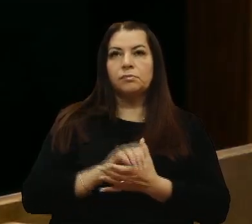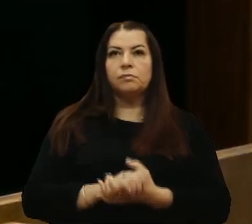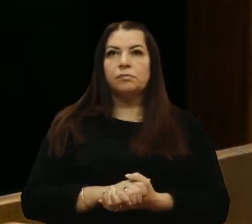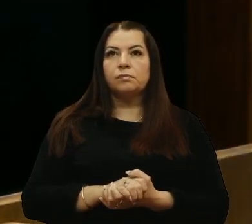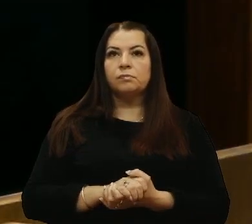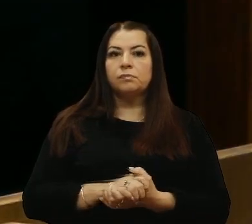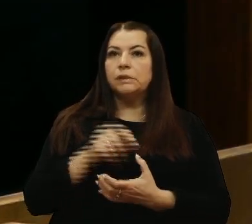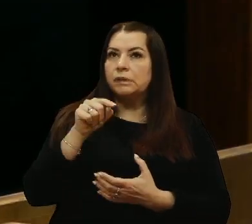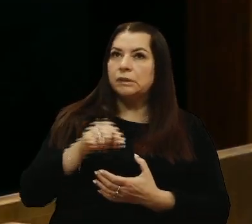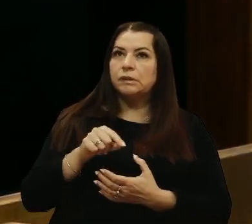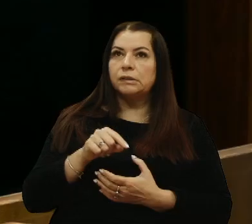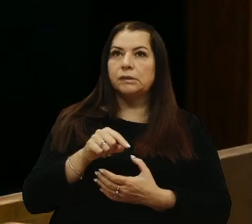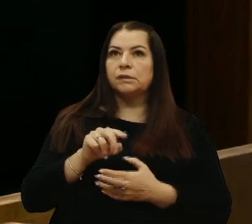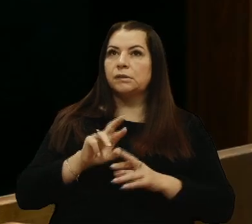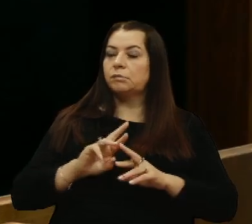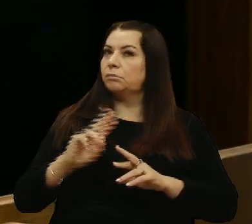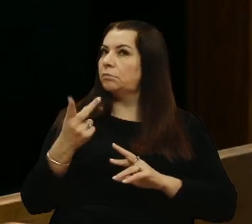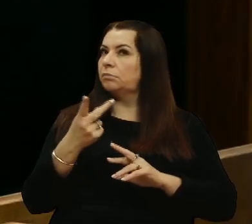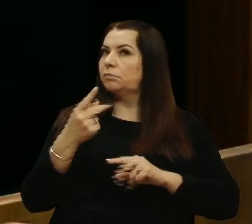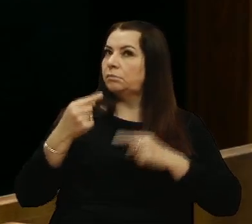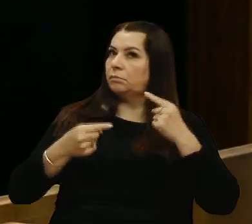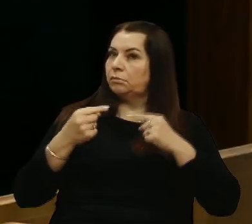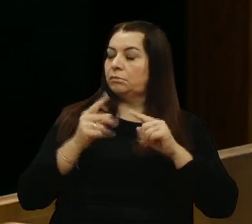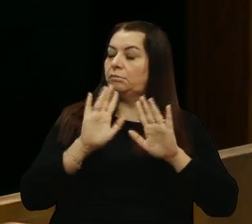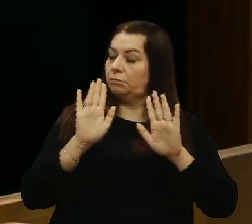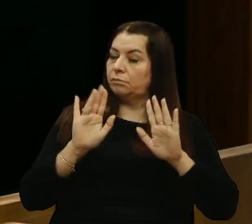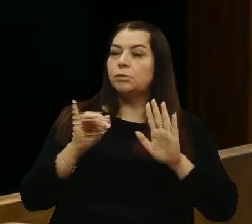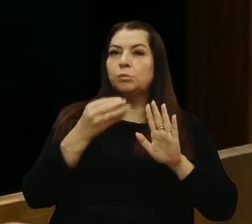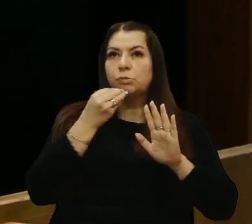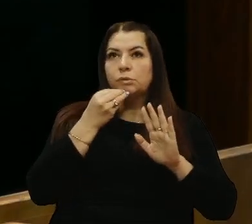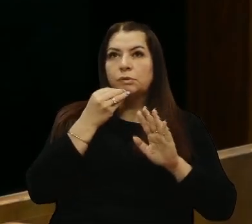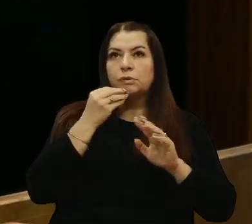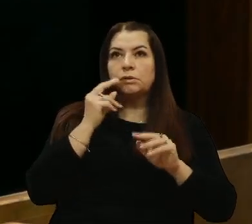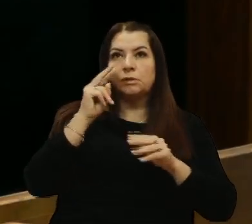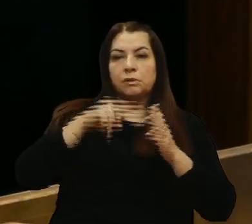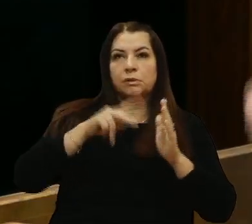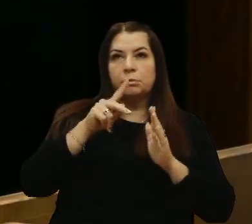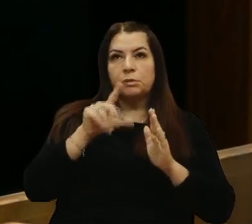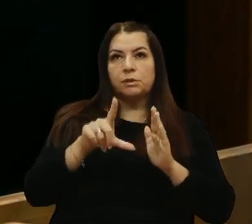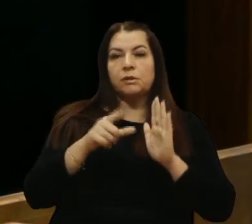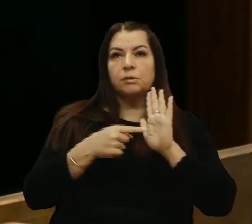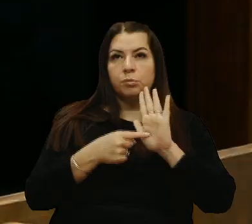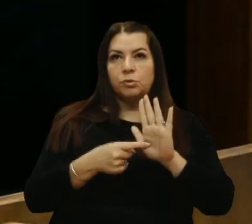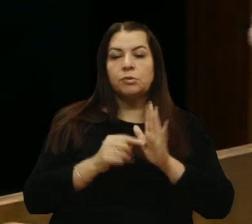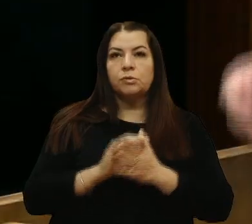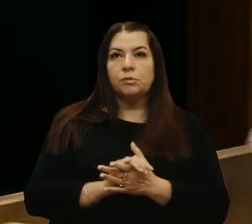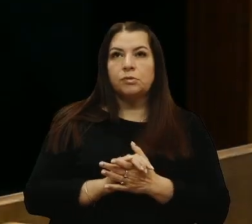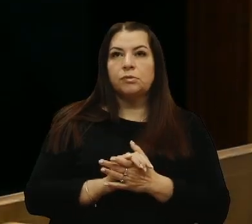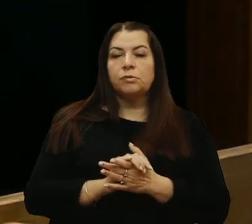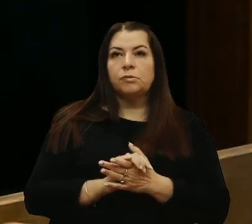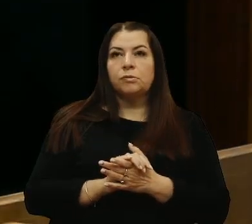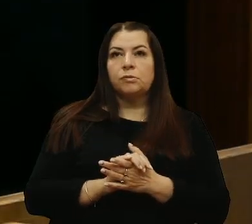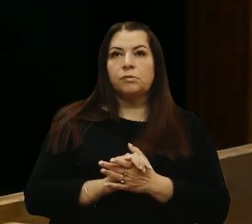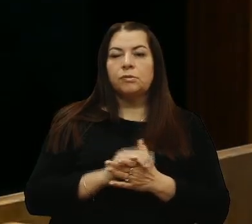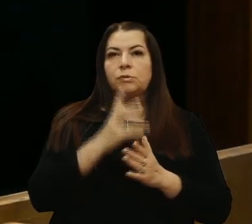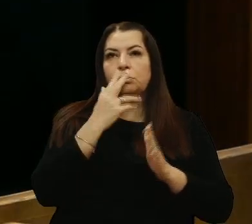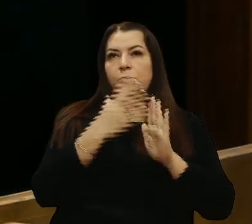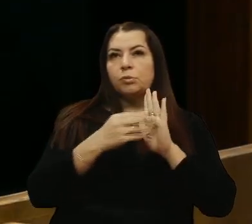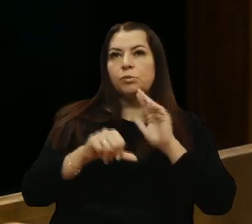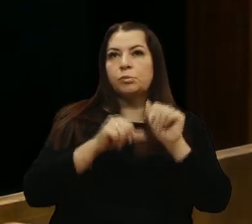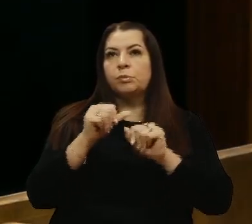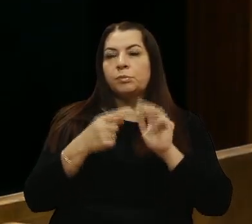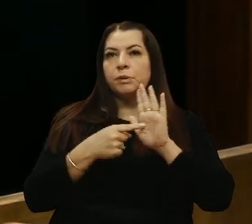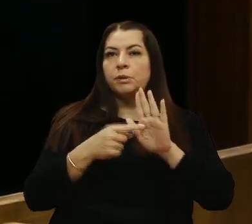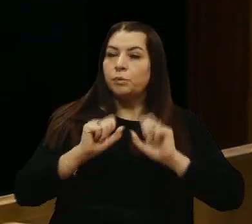A gente está aqui deturpando o debate. Essa é a primeira questão. Tive a oportunidade de ler o PL ontem e o PL mostra exclusivamente o modelo de alteração na